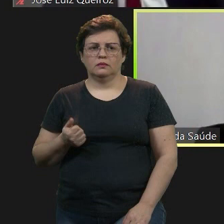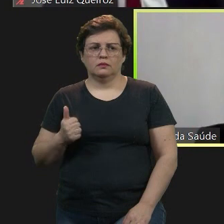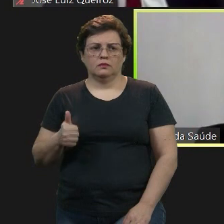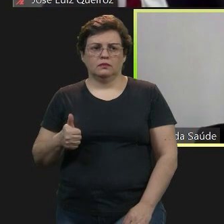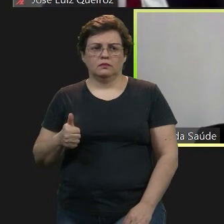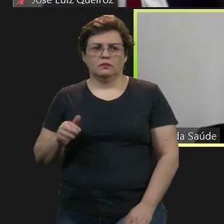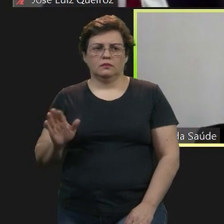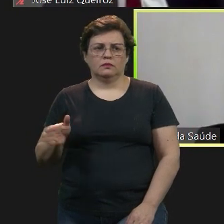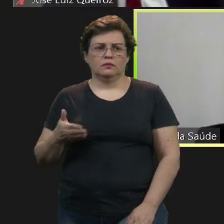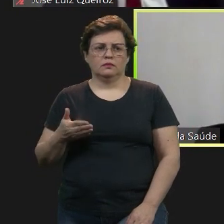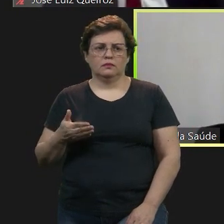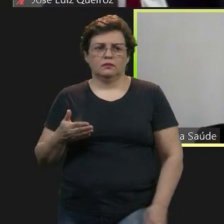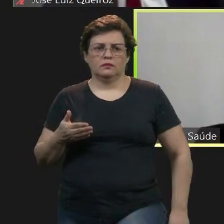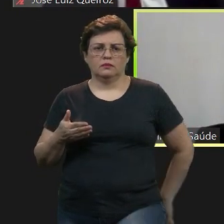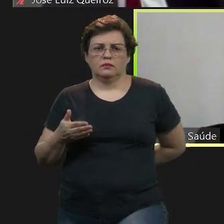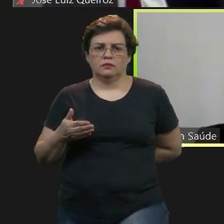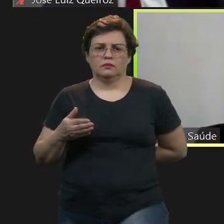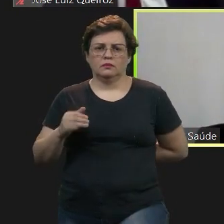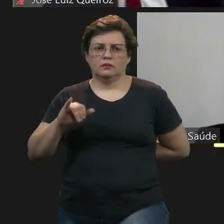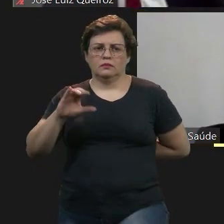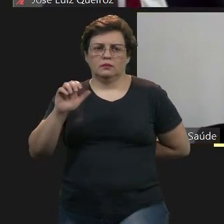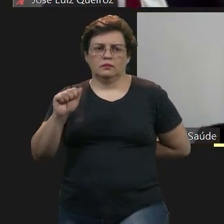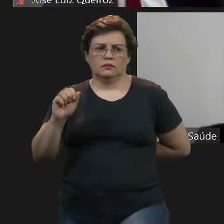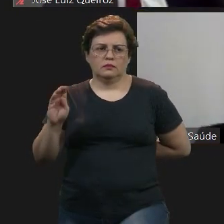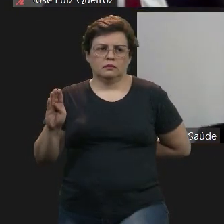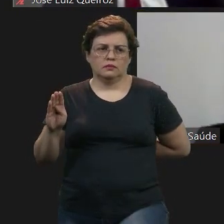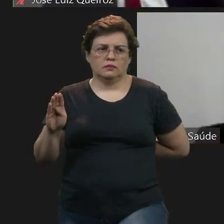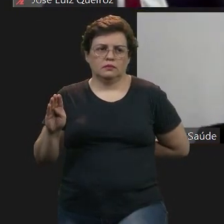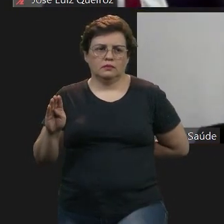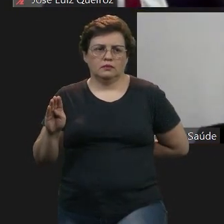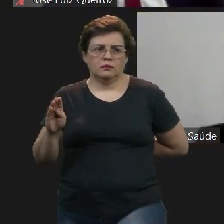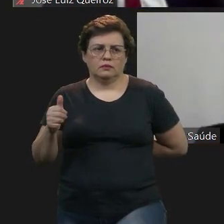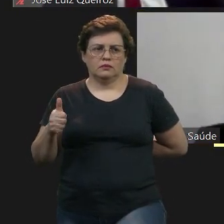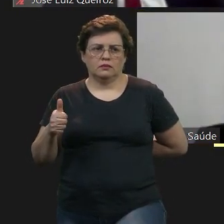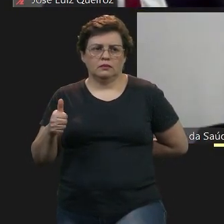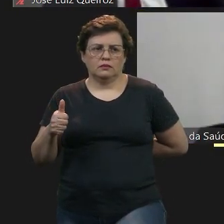Sim. Vereador José Carlos Albuquerque. Sim.